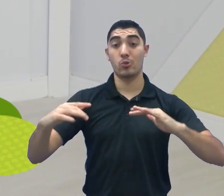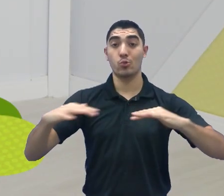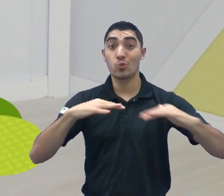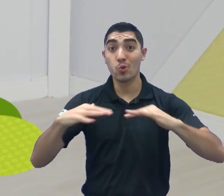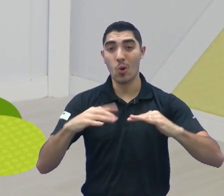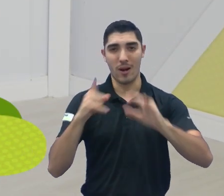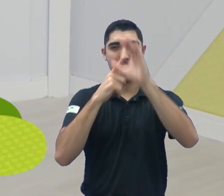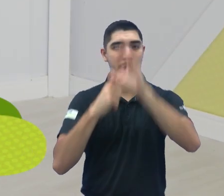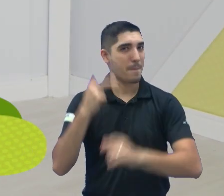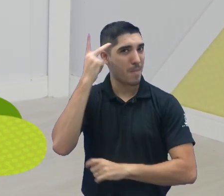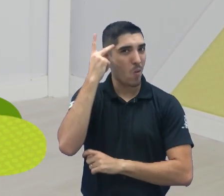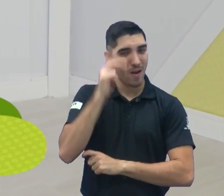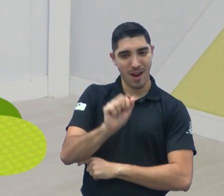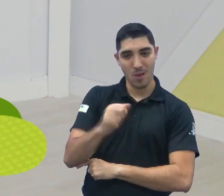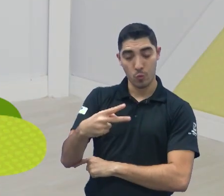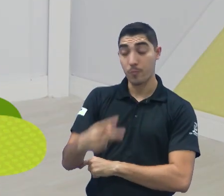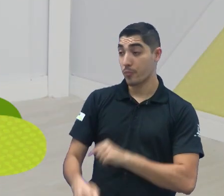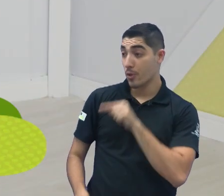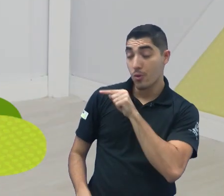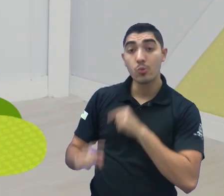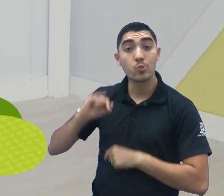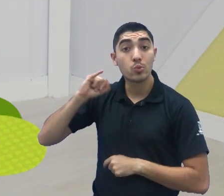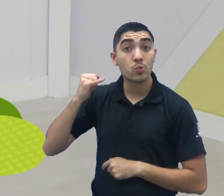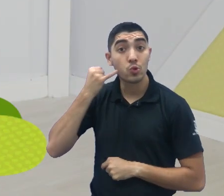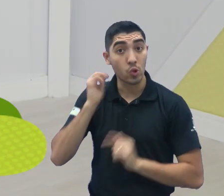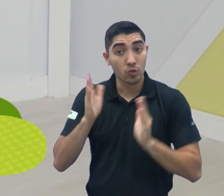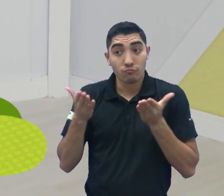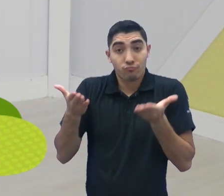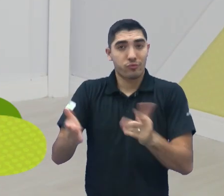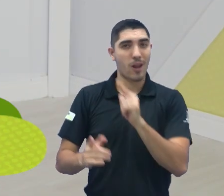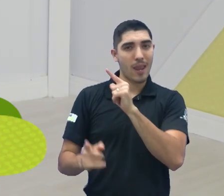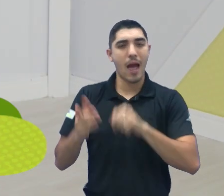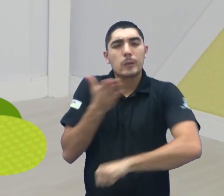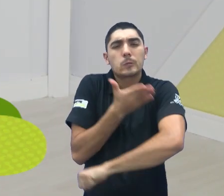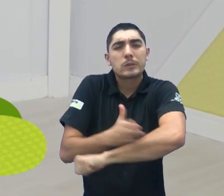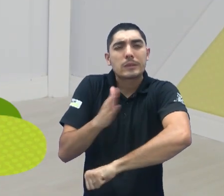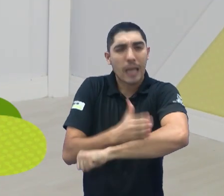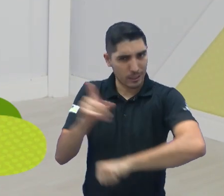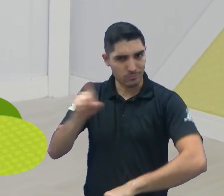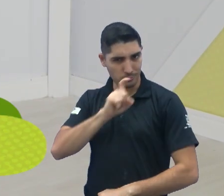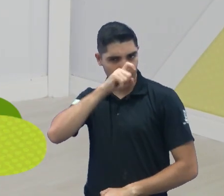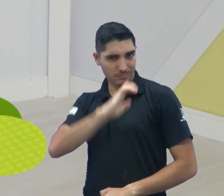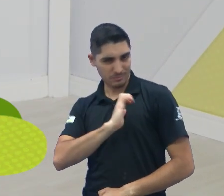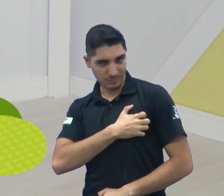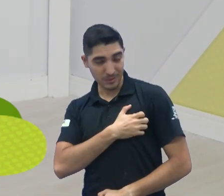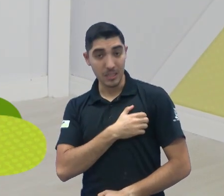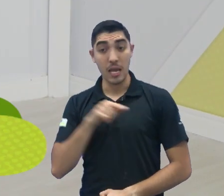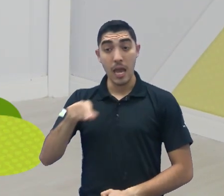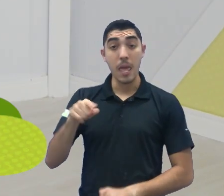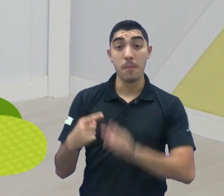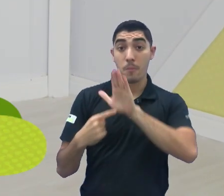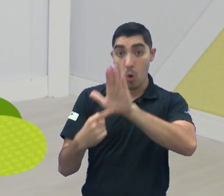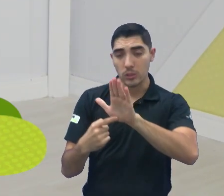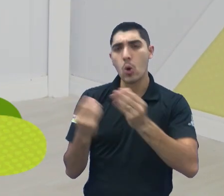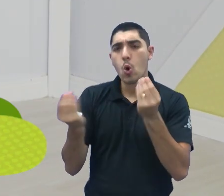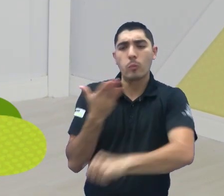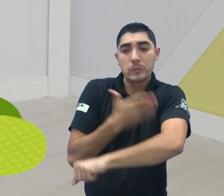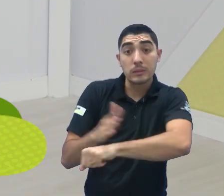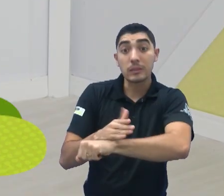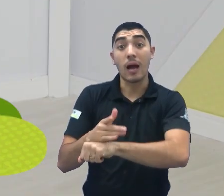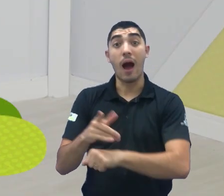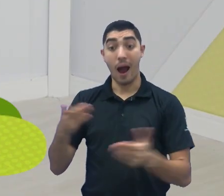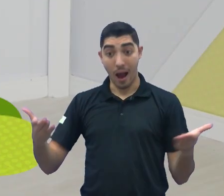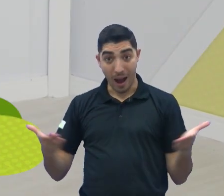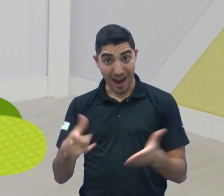até o CT do São José para conferir o treino da Águia antes da viagem até Lins, para encarar o Linense.